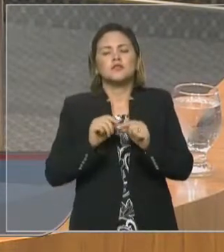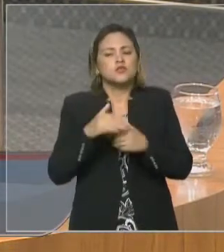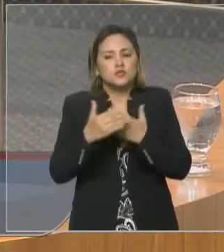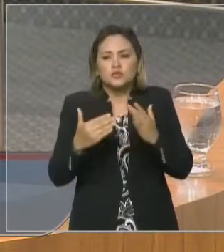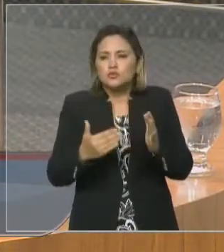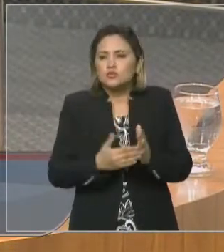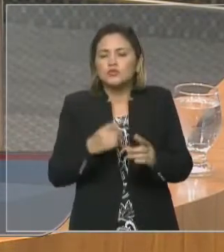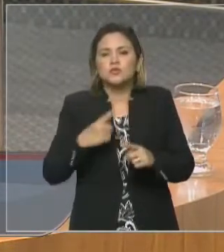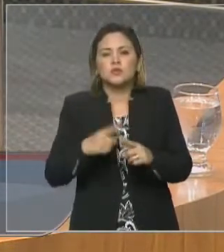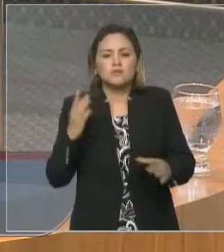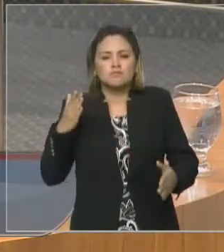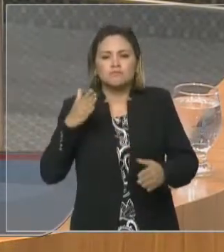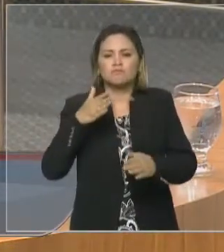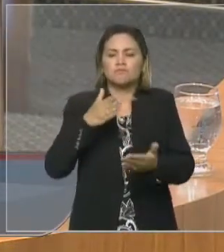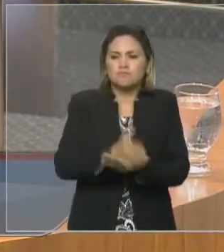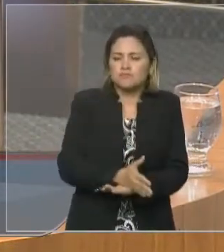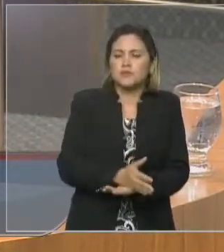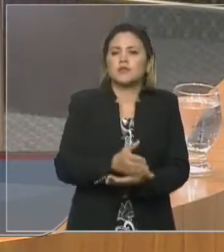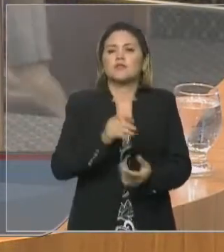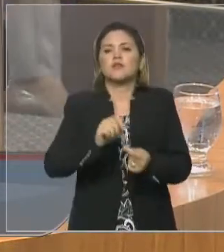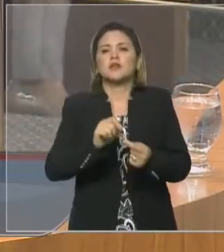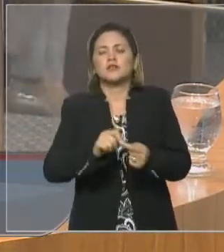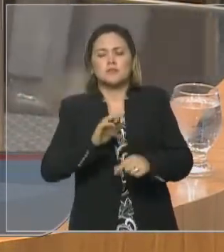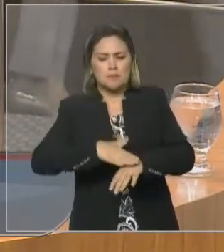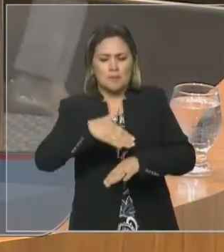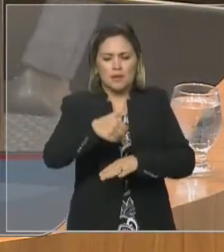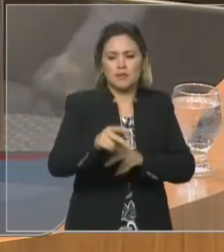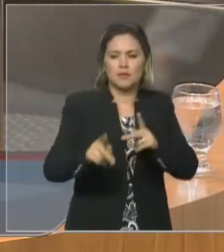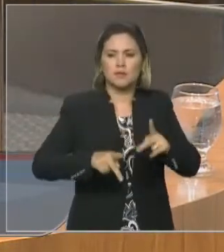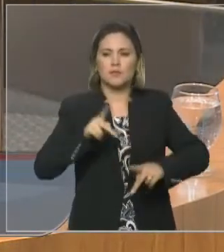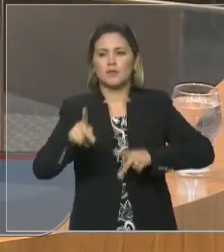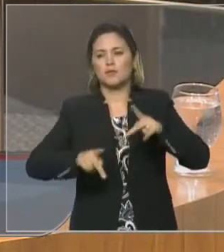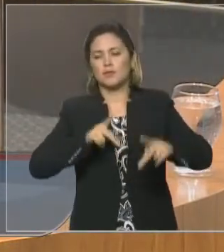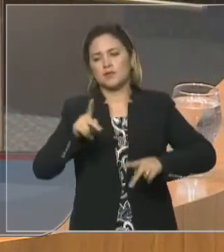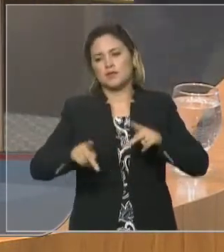concluídas para melhorar as condições de vida daquela população. Meu muito obrigado e bom dia a todos.